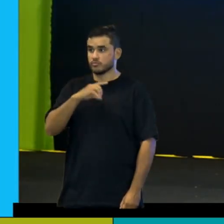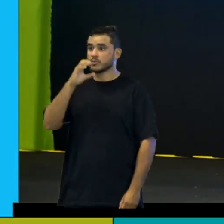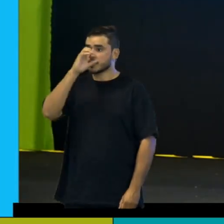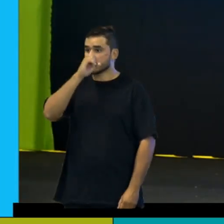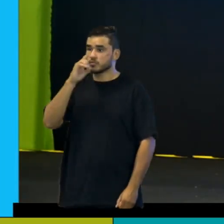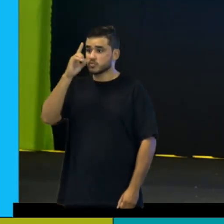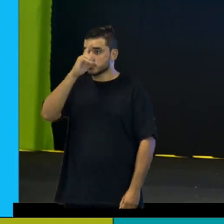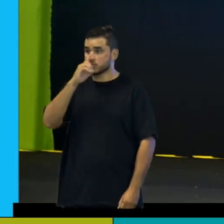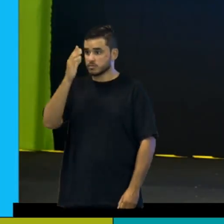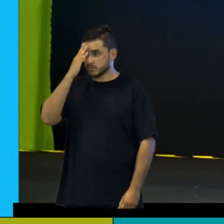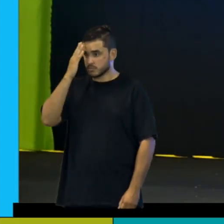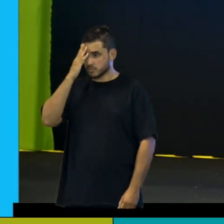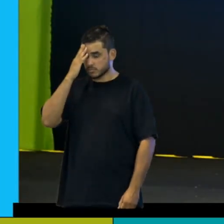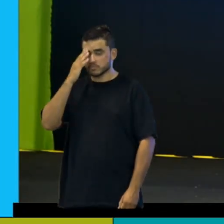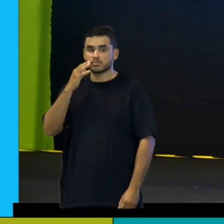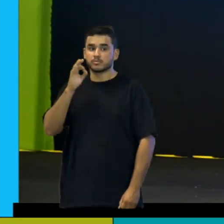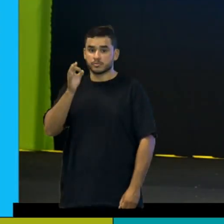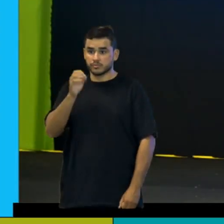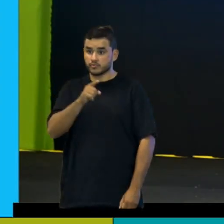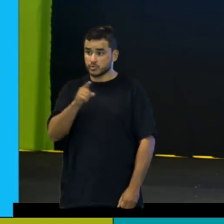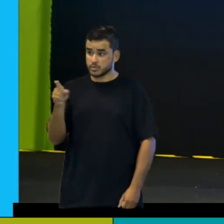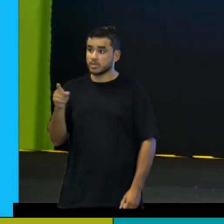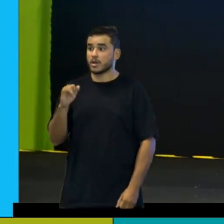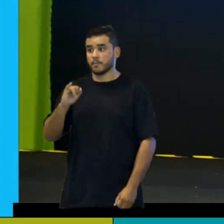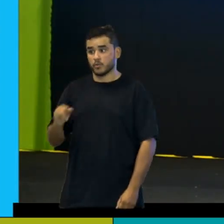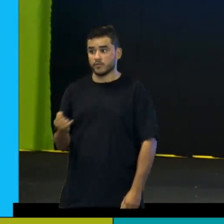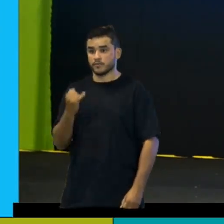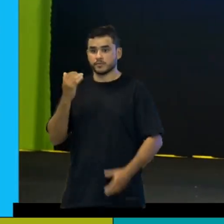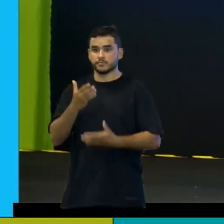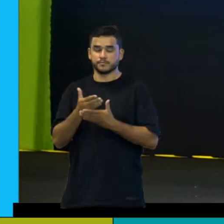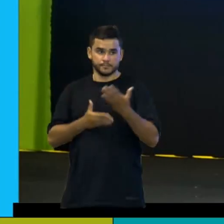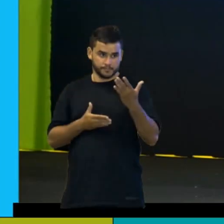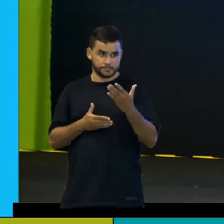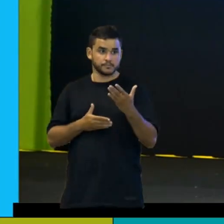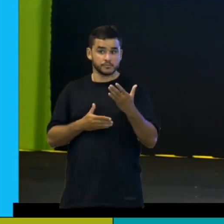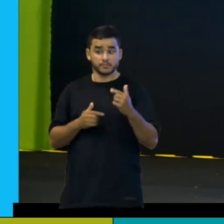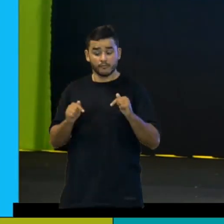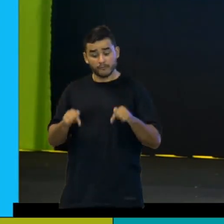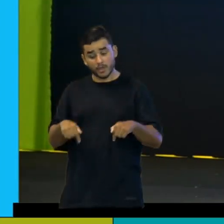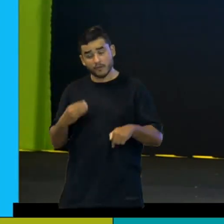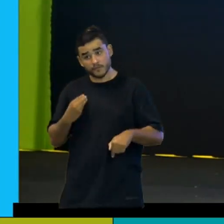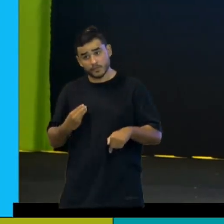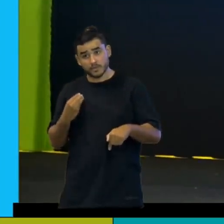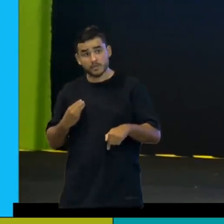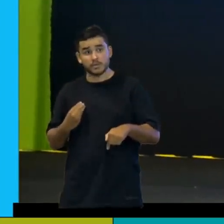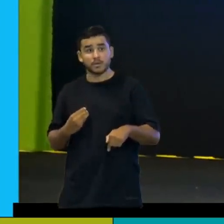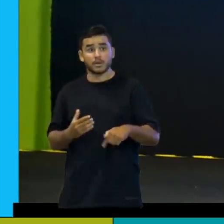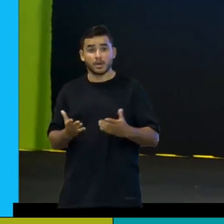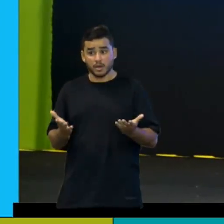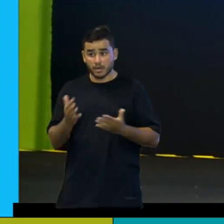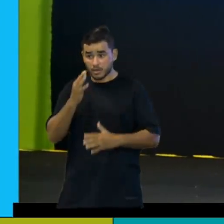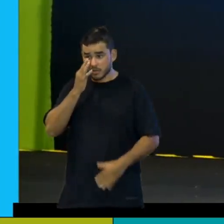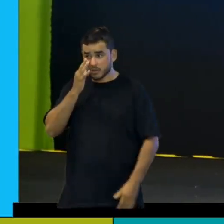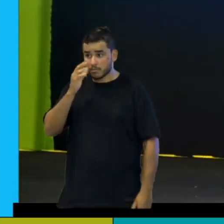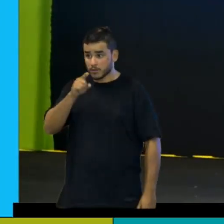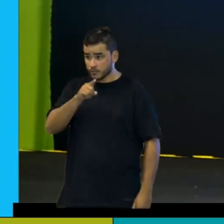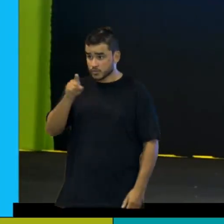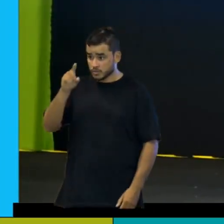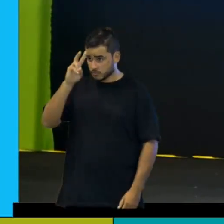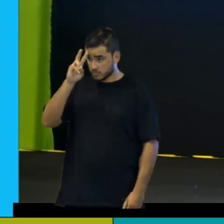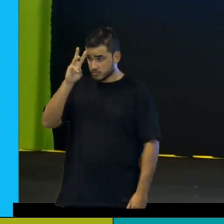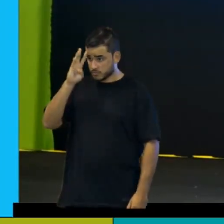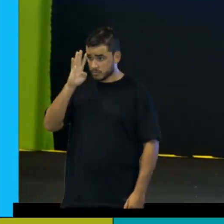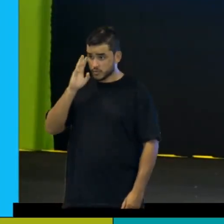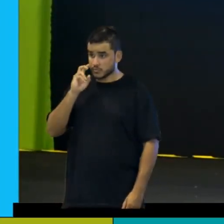possamos fazer uma excelente prova. E claro, isso é aqui no presencial, mas durante a semana, segunda, terça,